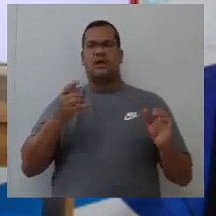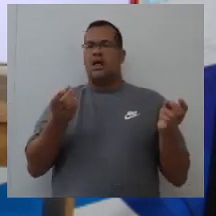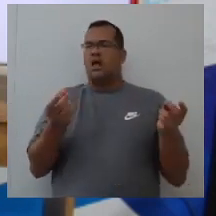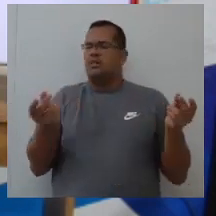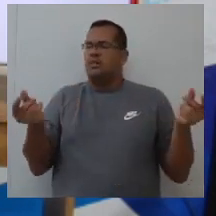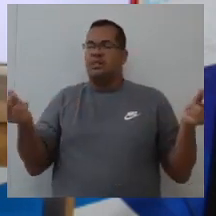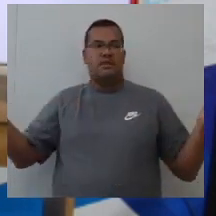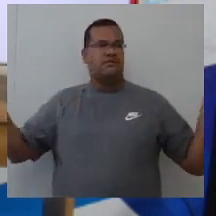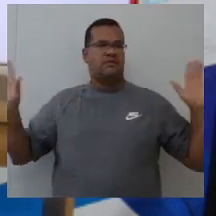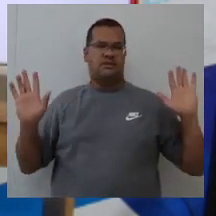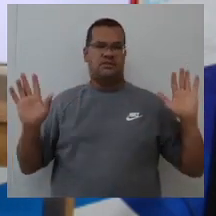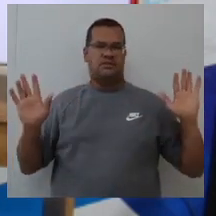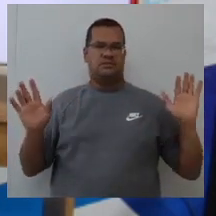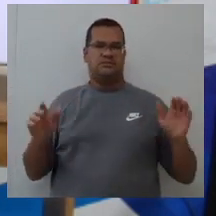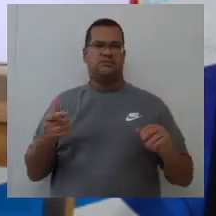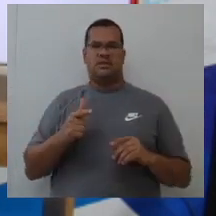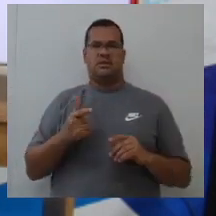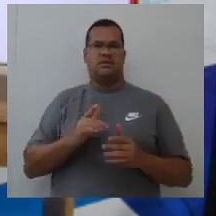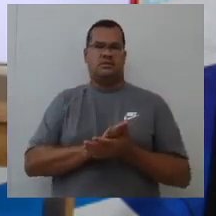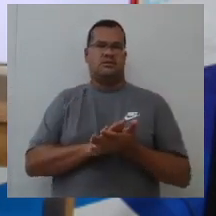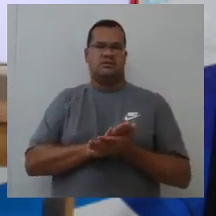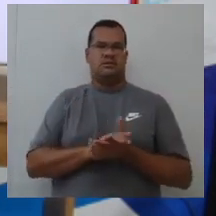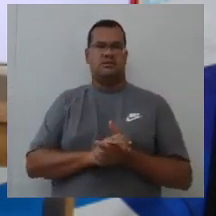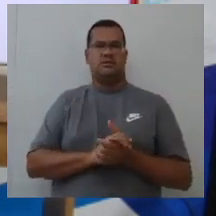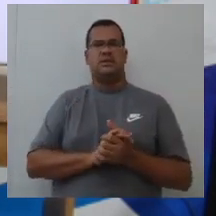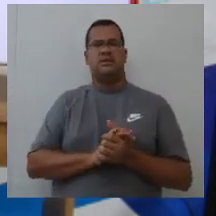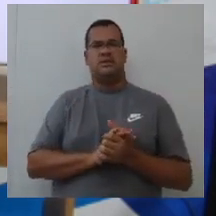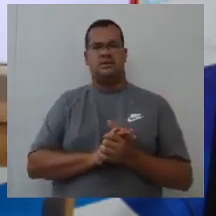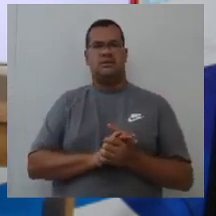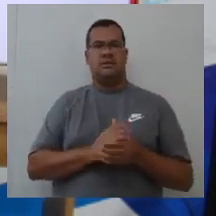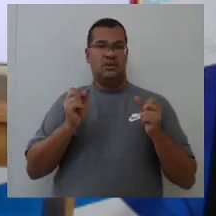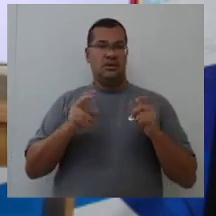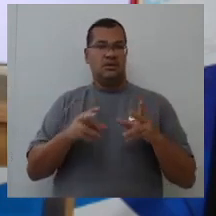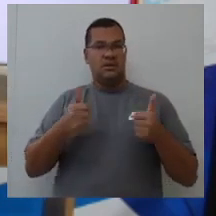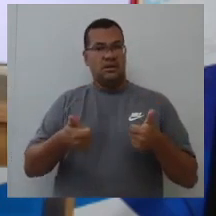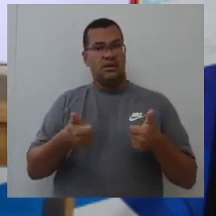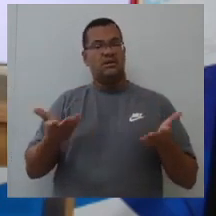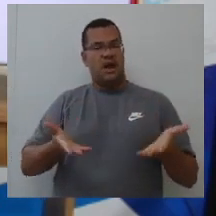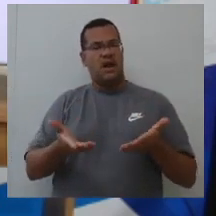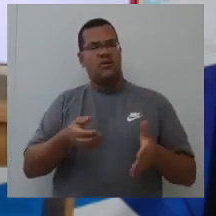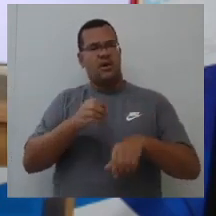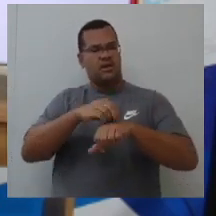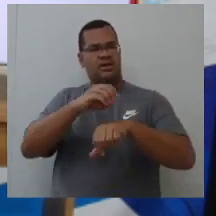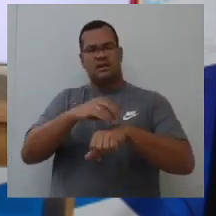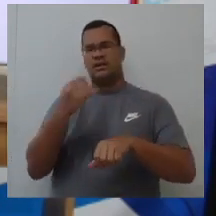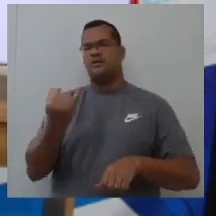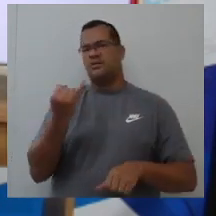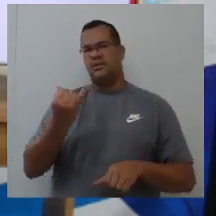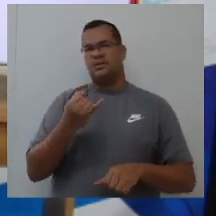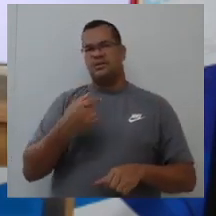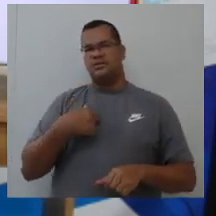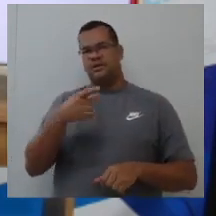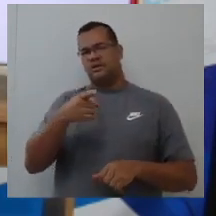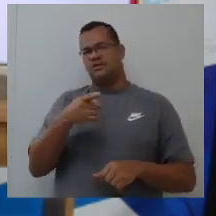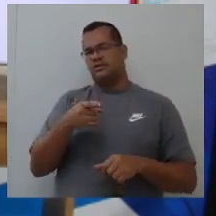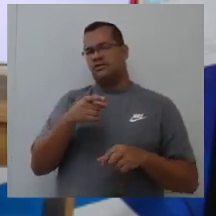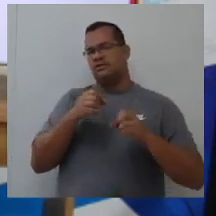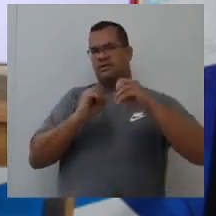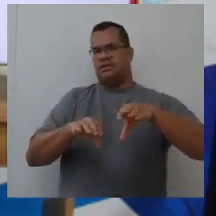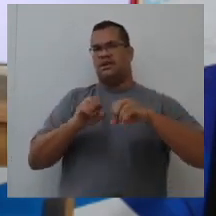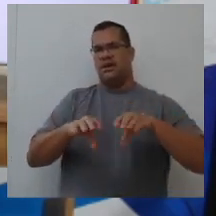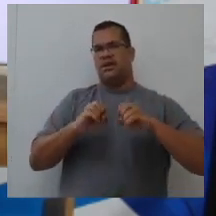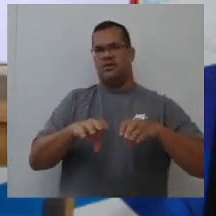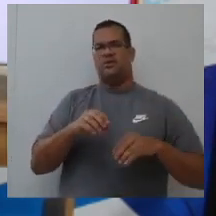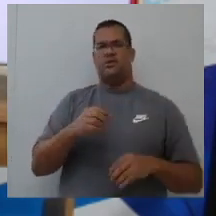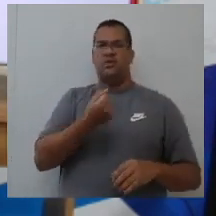para a esquerda nem para a direita, ok? Tá bom? Então uma dica importante aí, porque quando a gente vai trabalhar